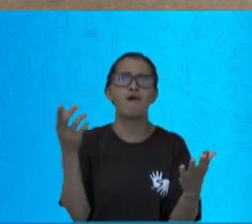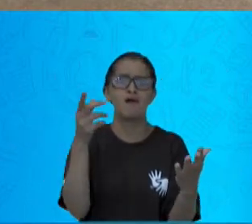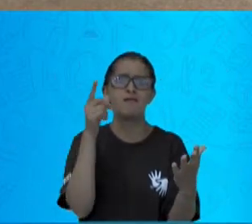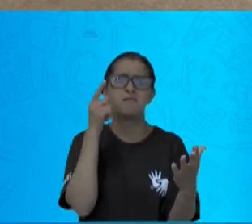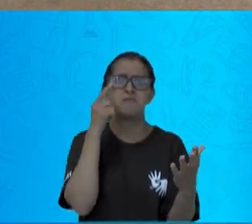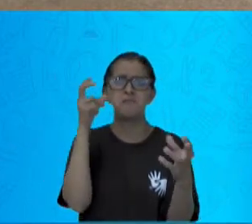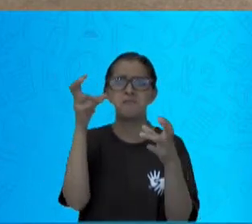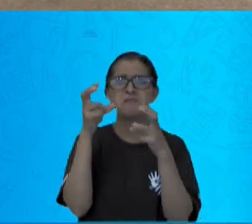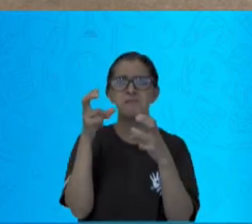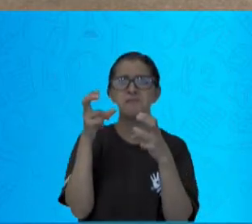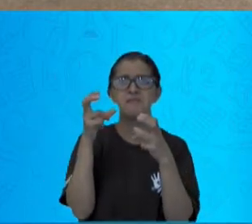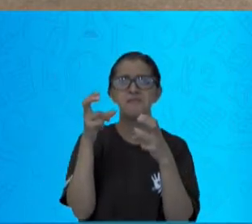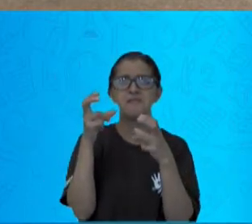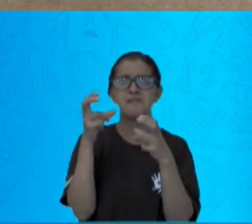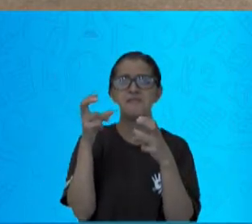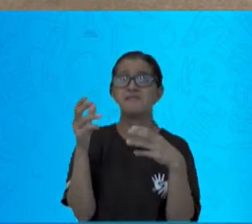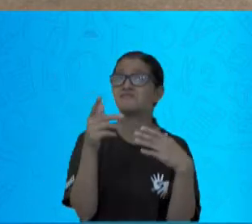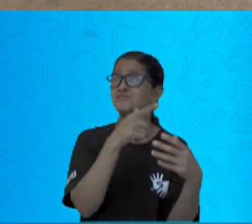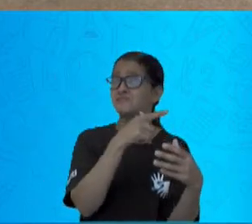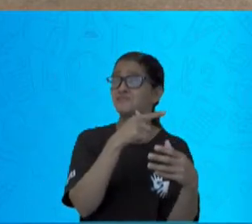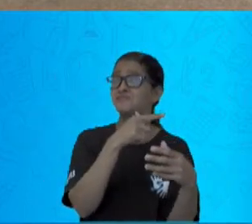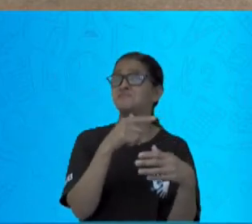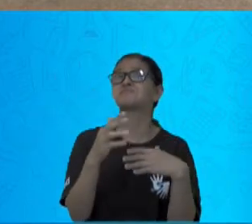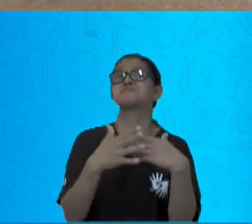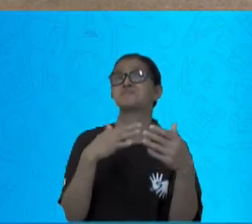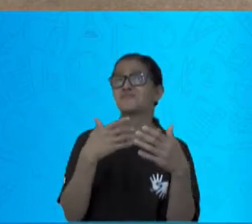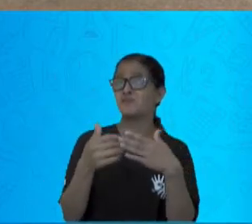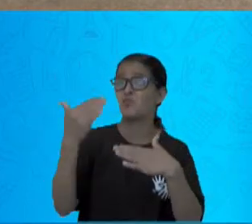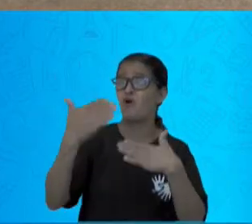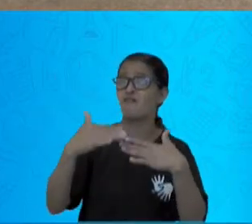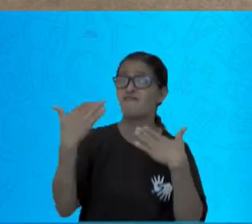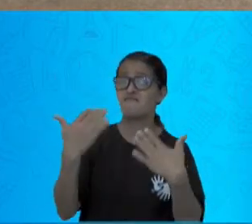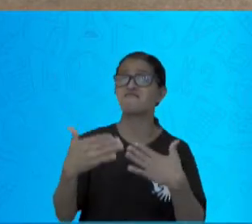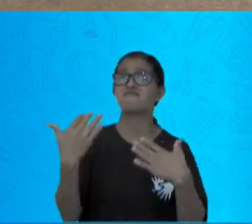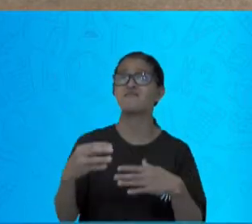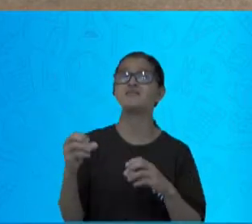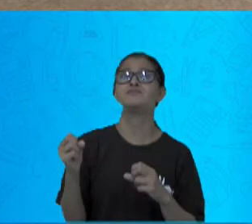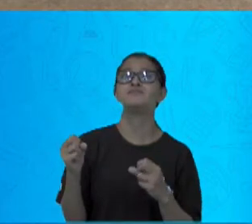Brasil, Olimpíadas da Matemática, no